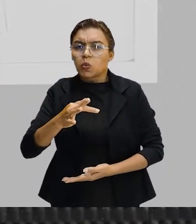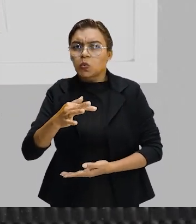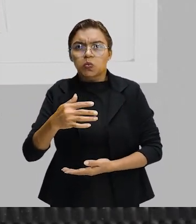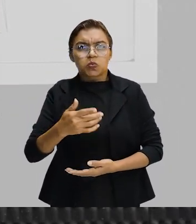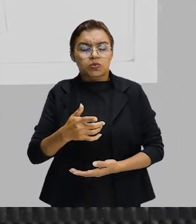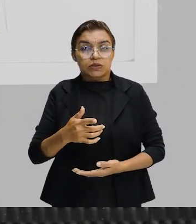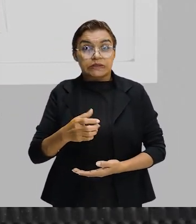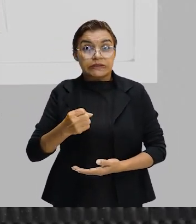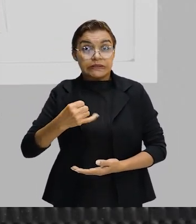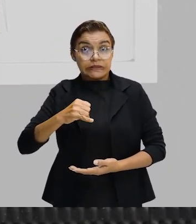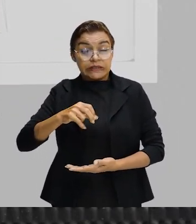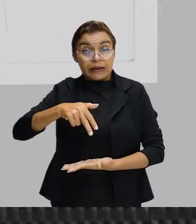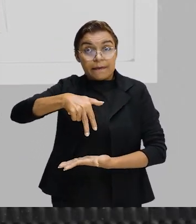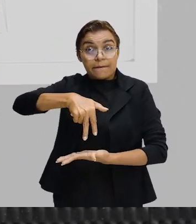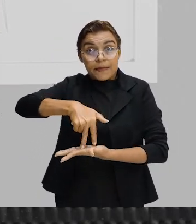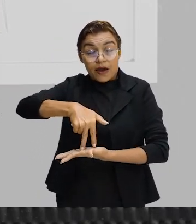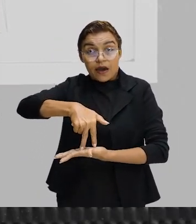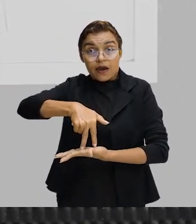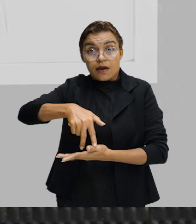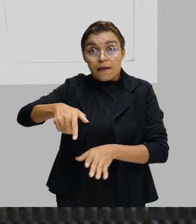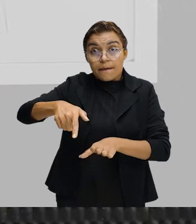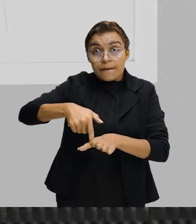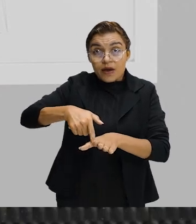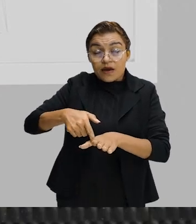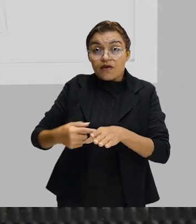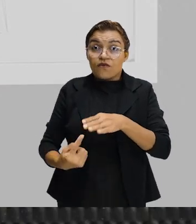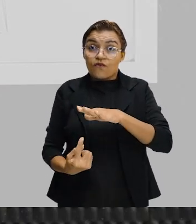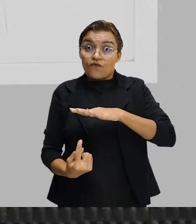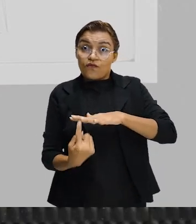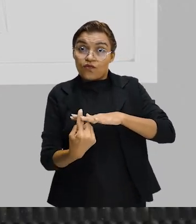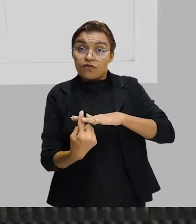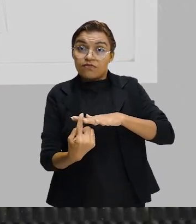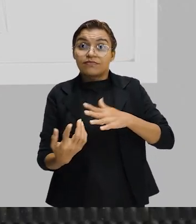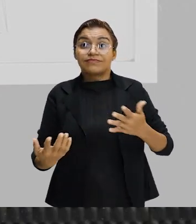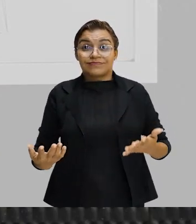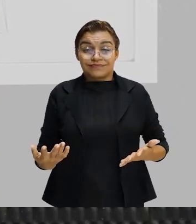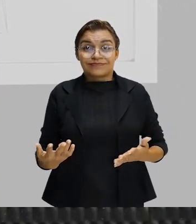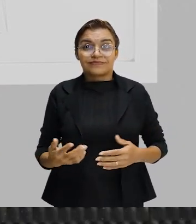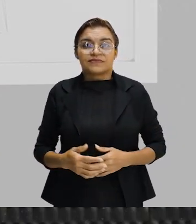com certeza furaria os pés. Já a pressão para os líquidos,